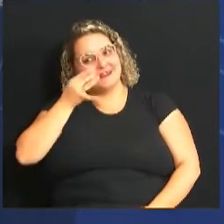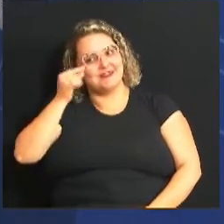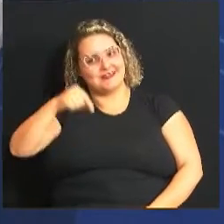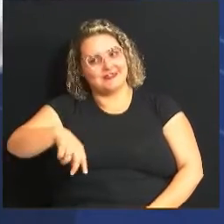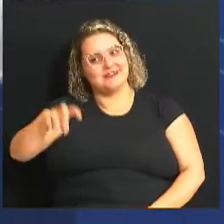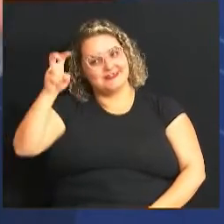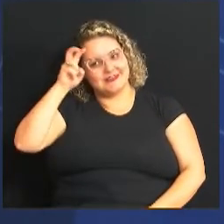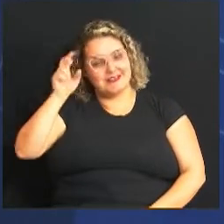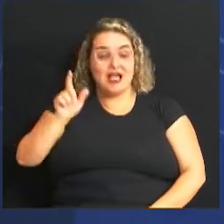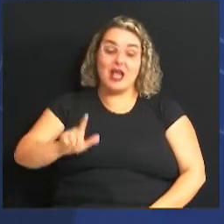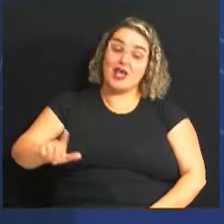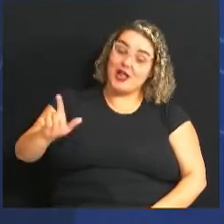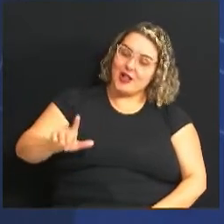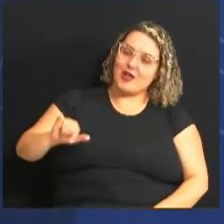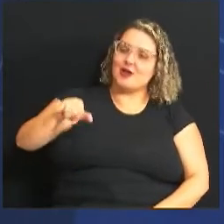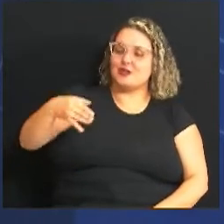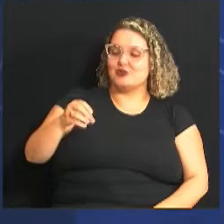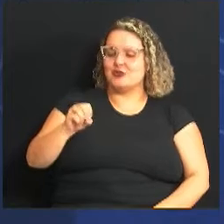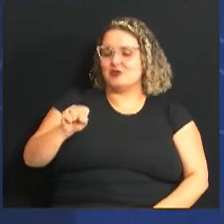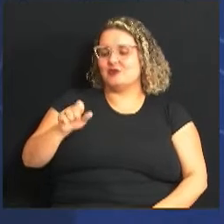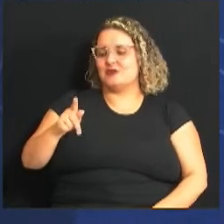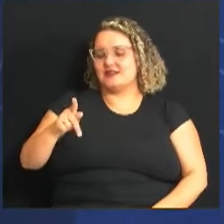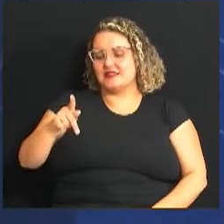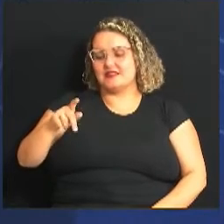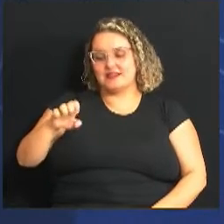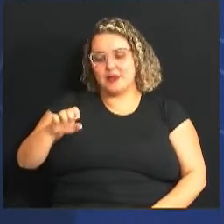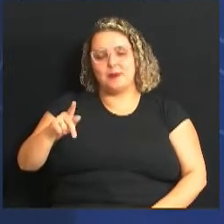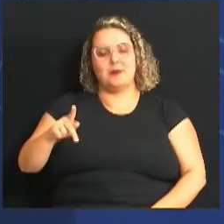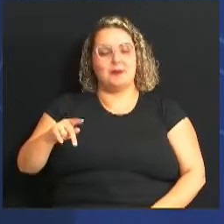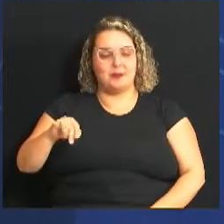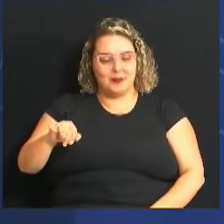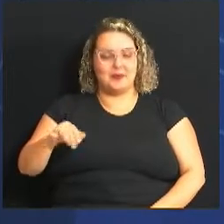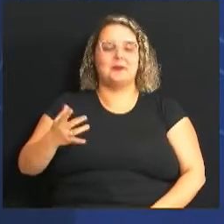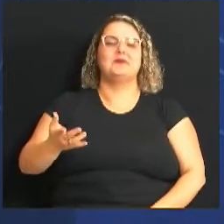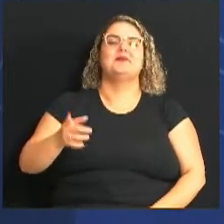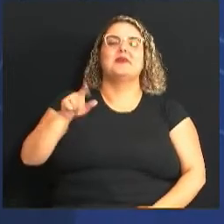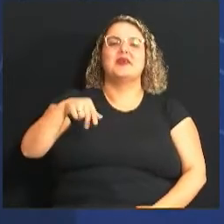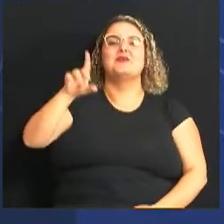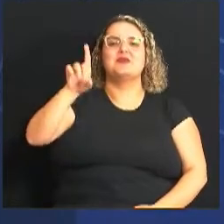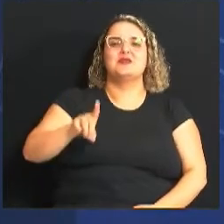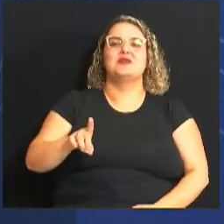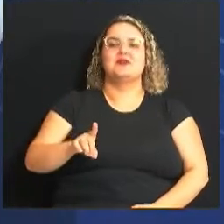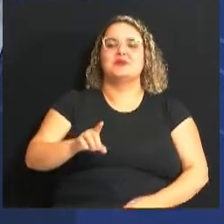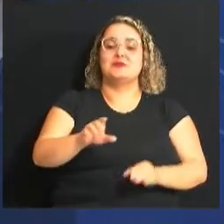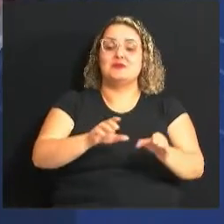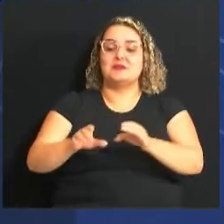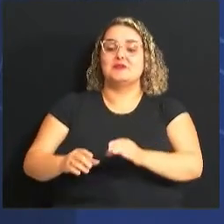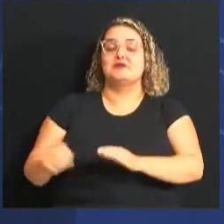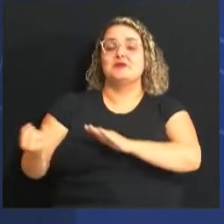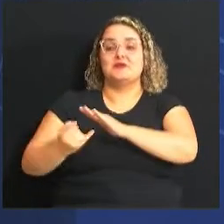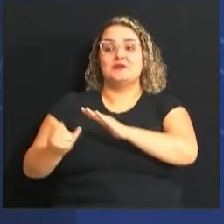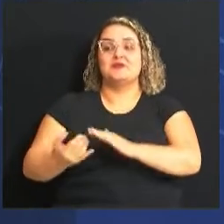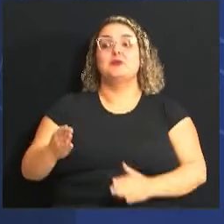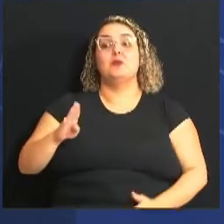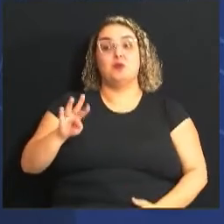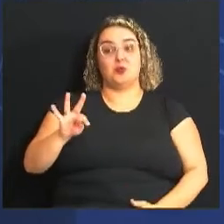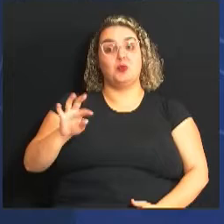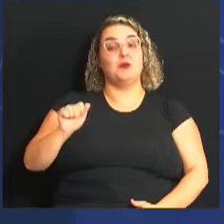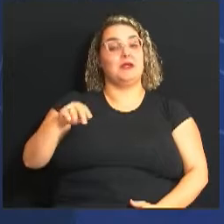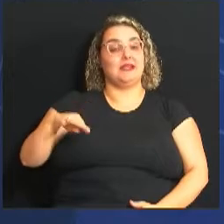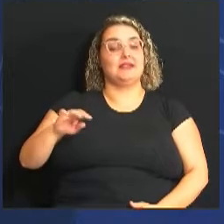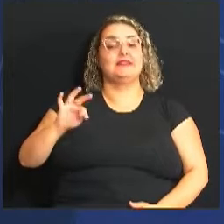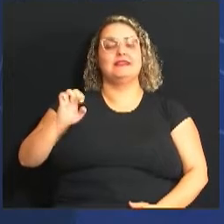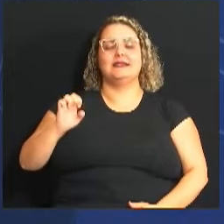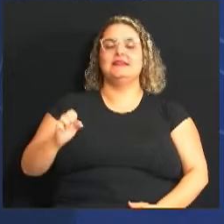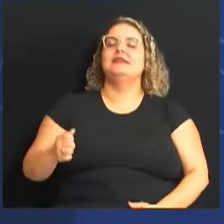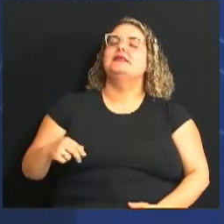e, claro, ao Giuseppe Porto também, que é diretor cultural do Instituto Butantã, por esta aula, né? Muitas